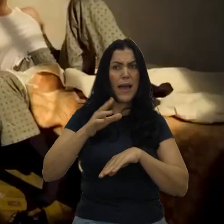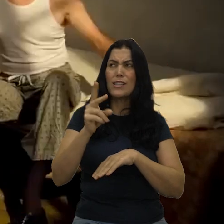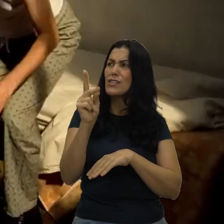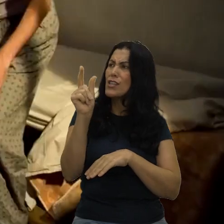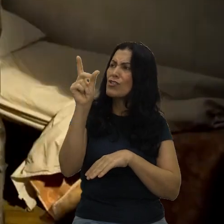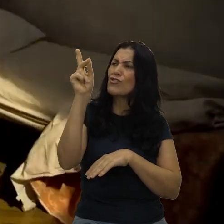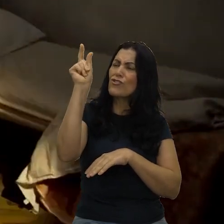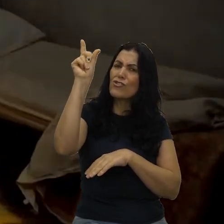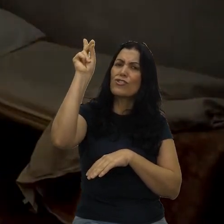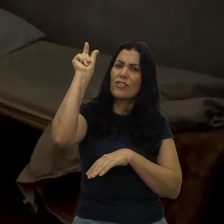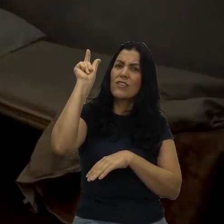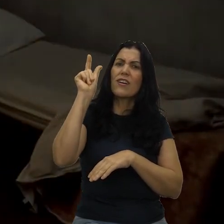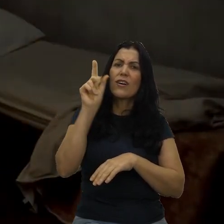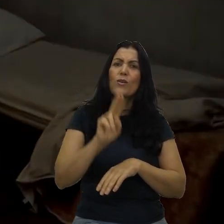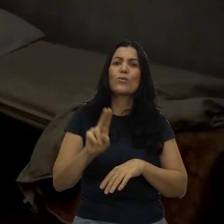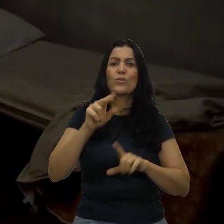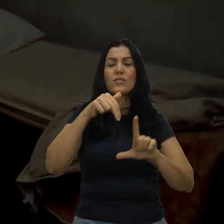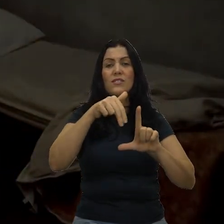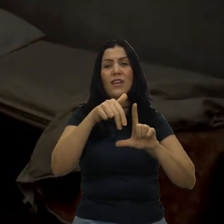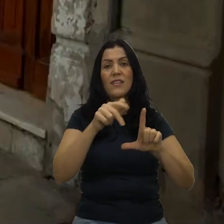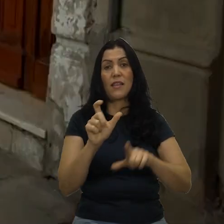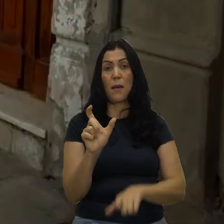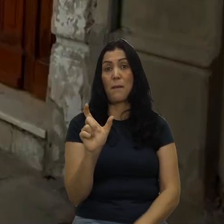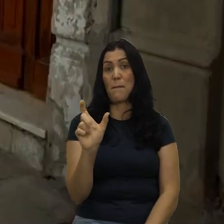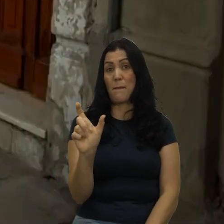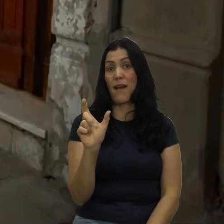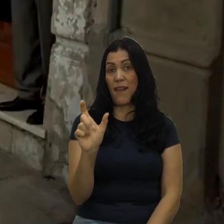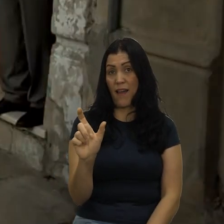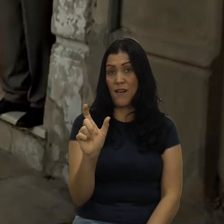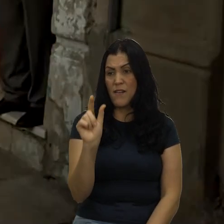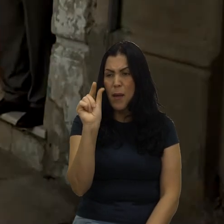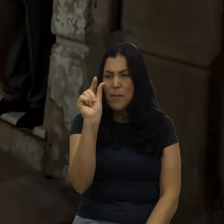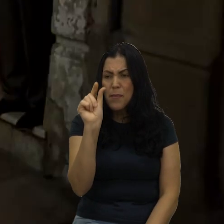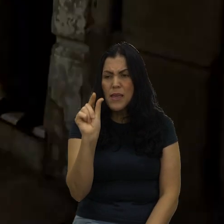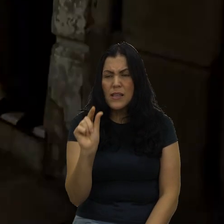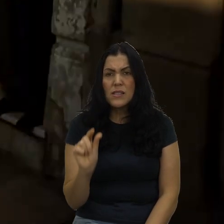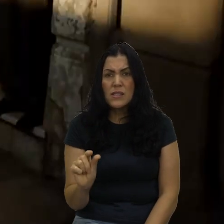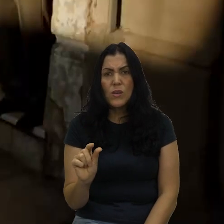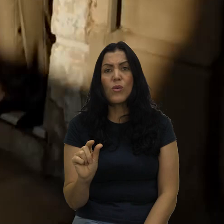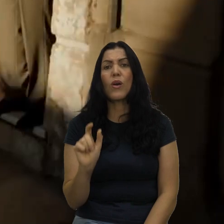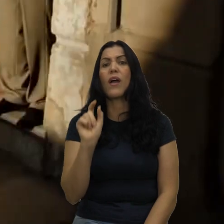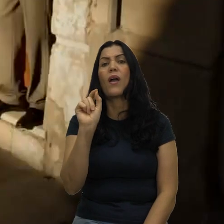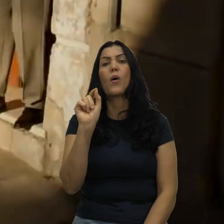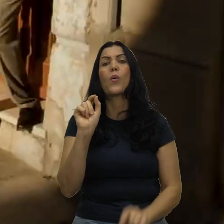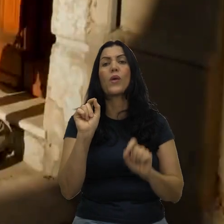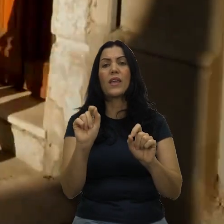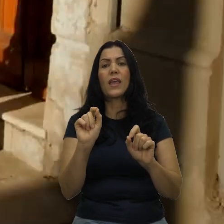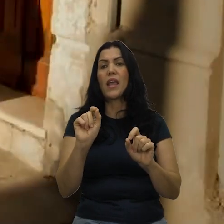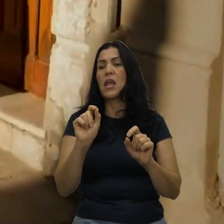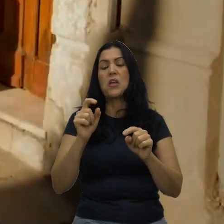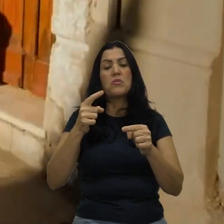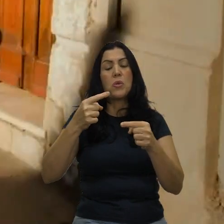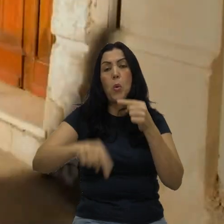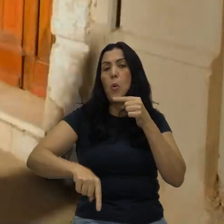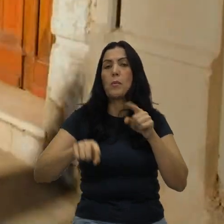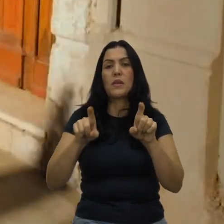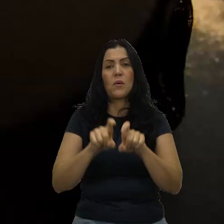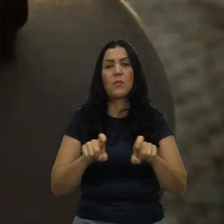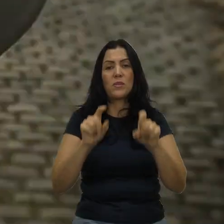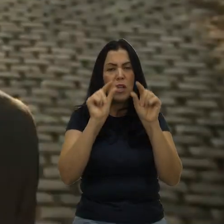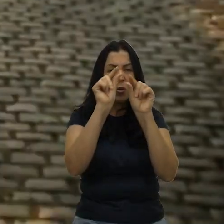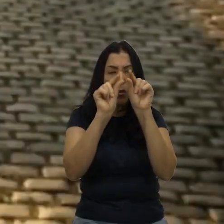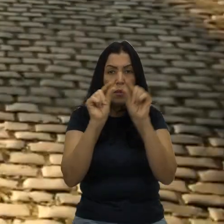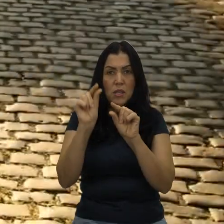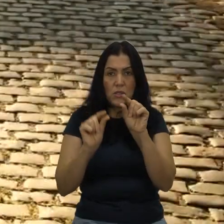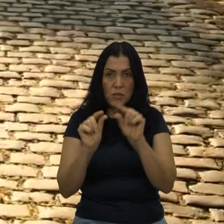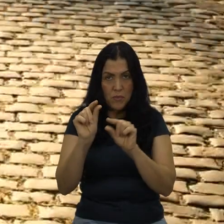das mais antigas usadas em animação e a palavra Pixelation não tem nada a ver com pixel de computador.